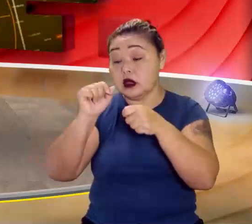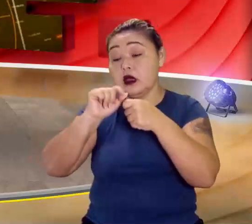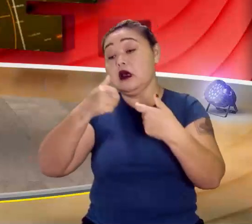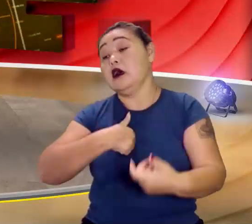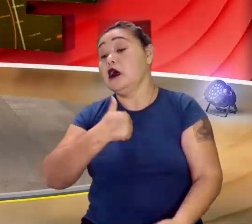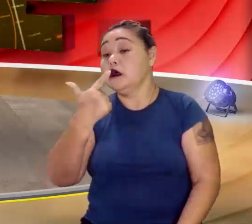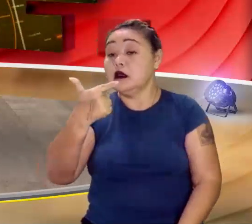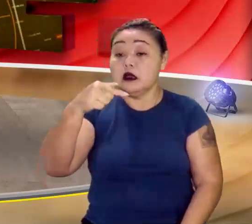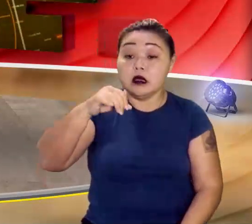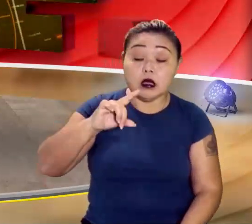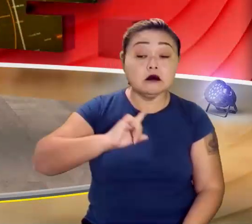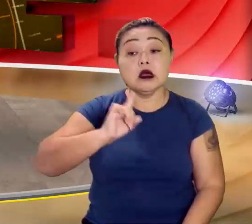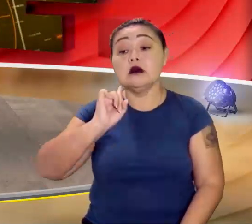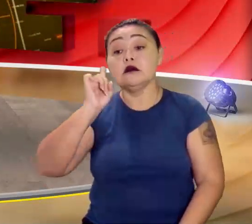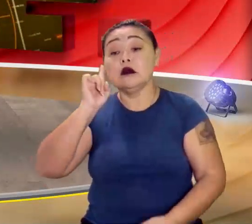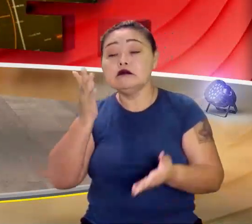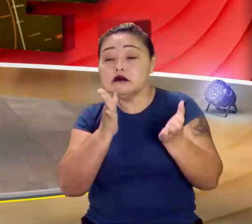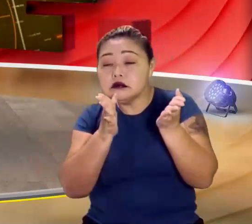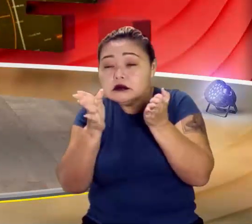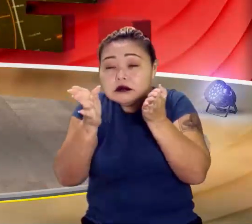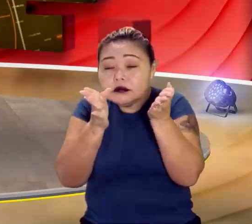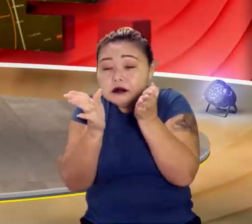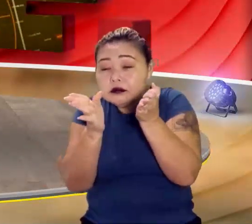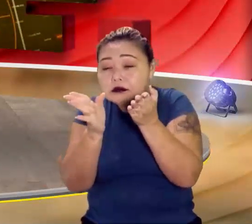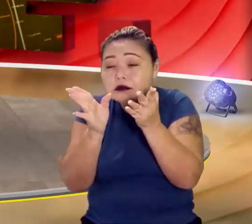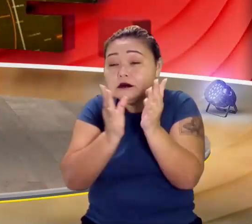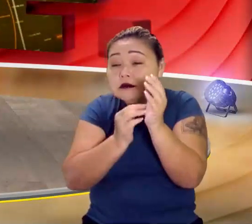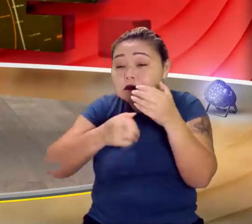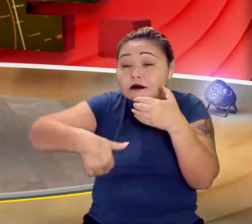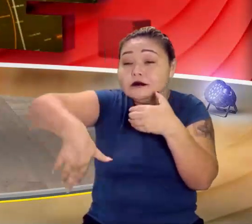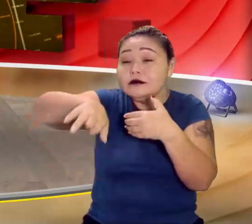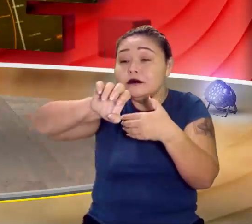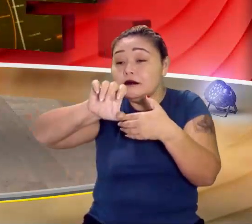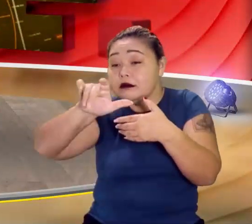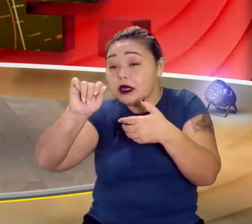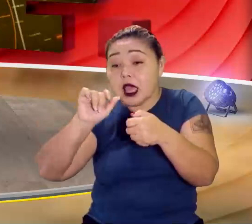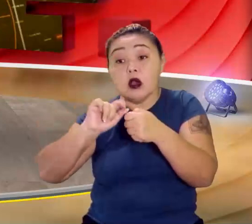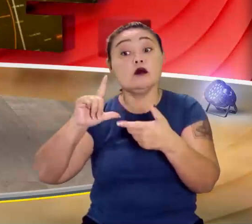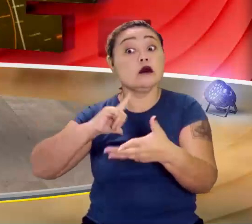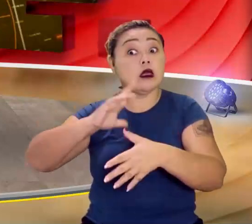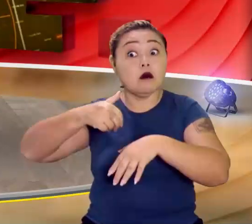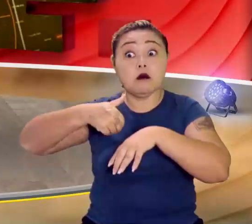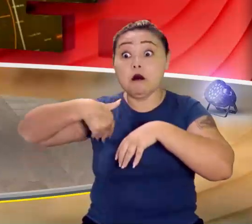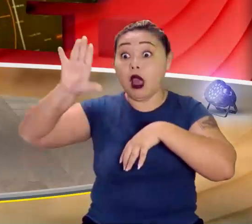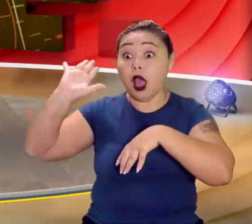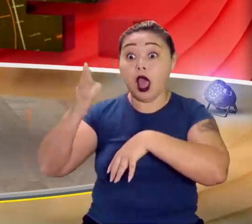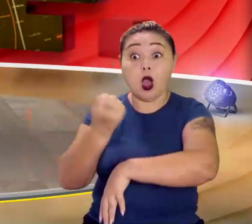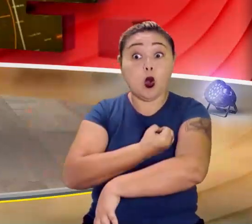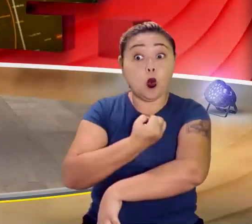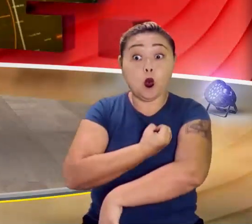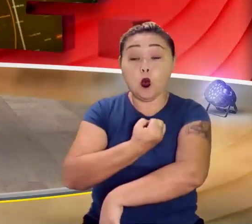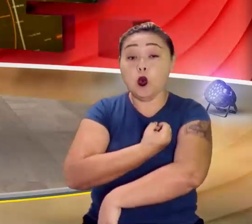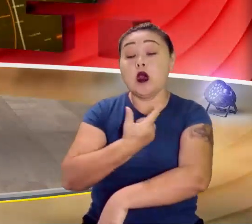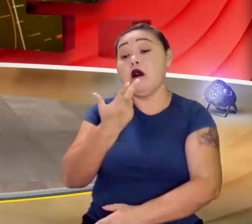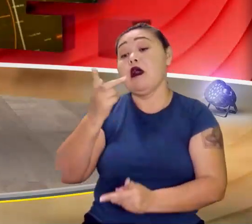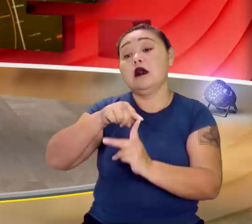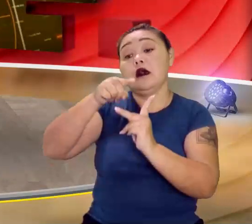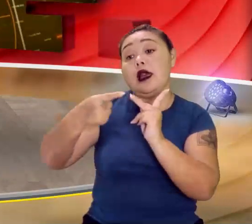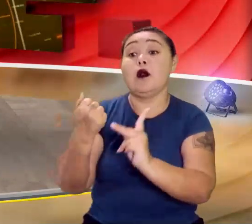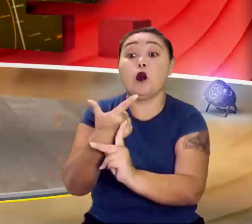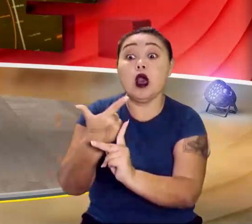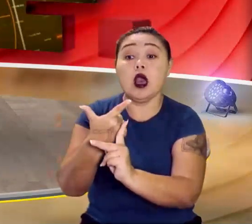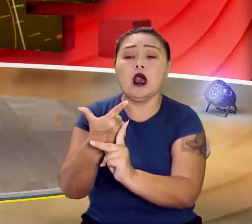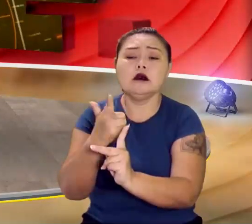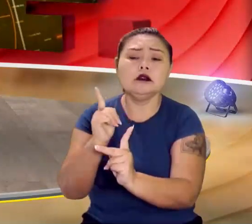4, no 7 e não pensa dentro da cadeia de números reais que a gente tem. E aqui do mesmo jeito, quando fala em raiz, aí já pensa raiz quadrada.